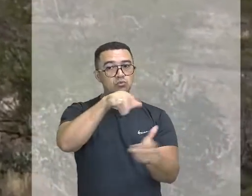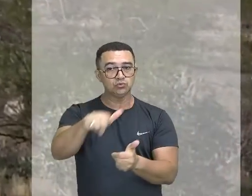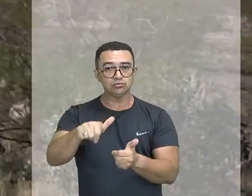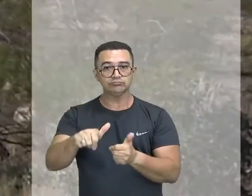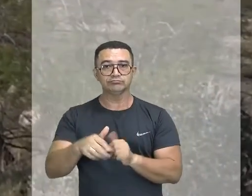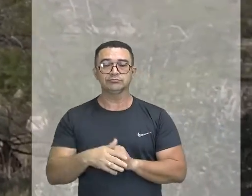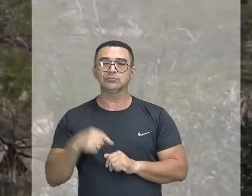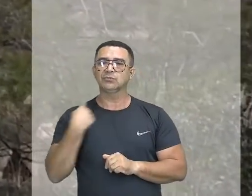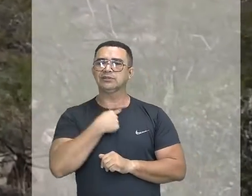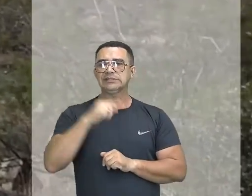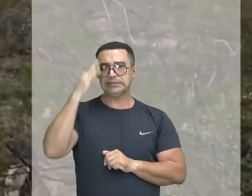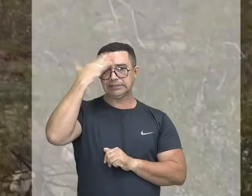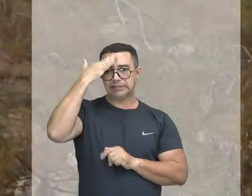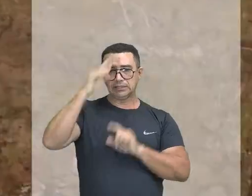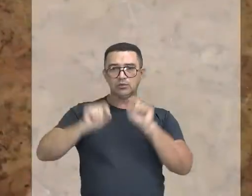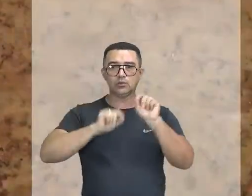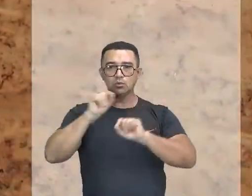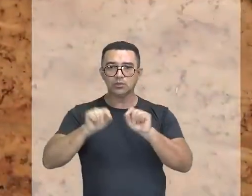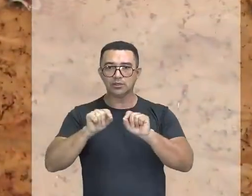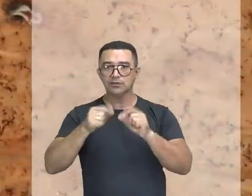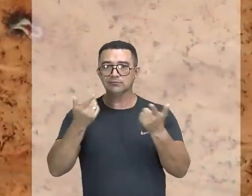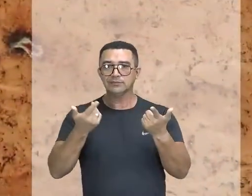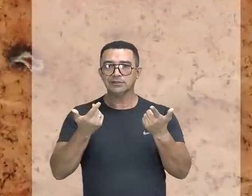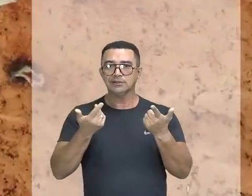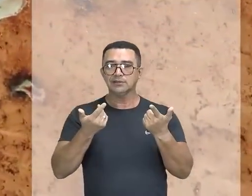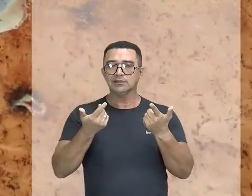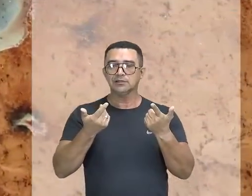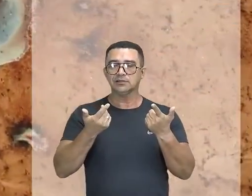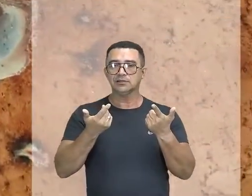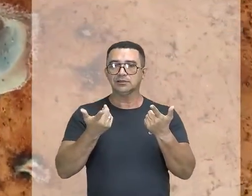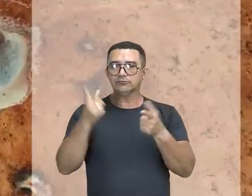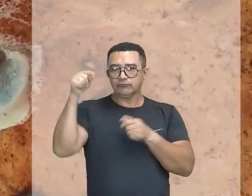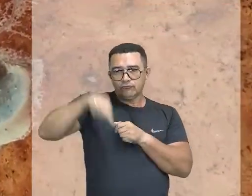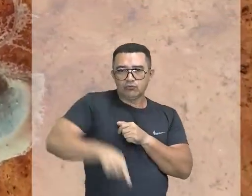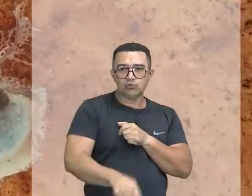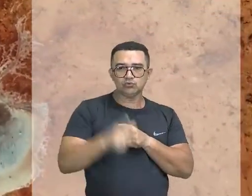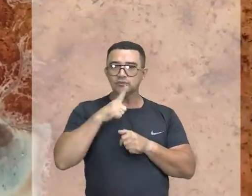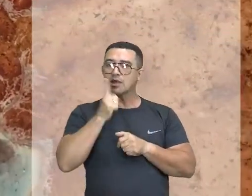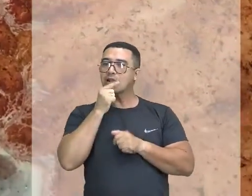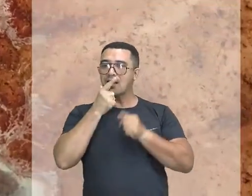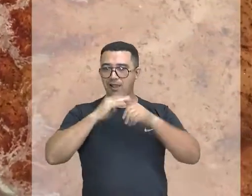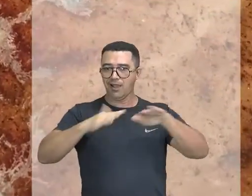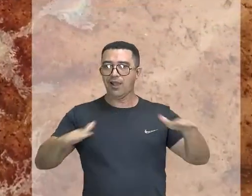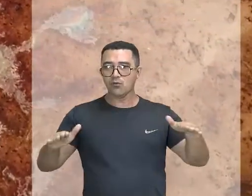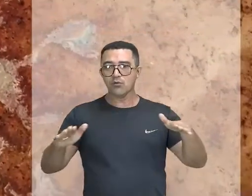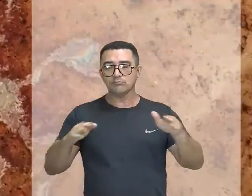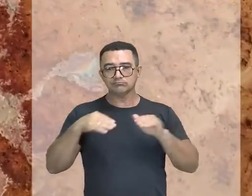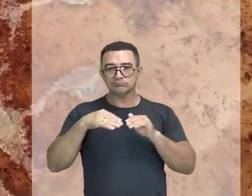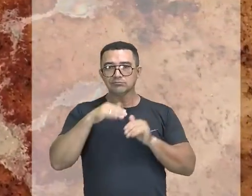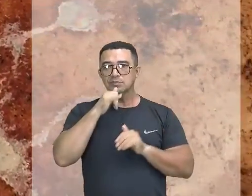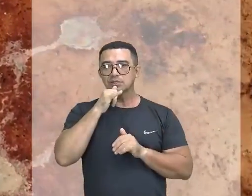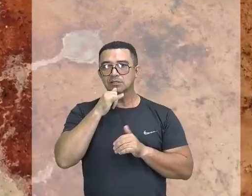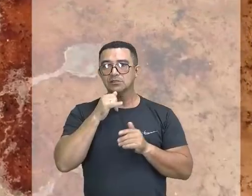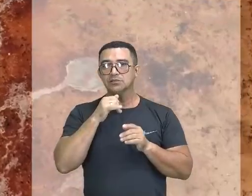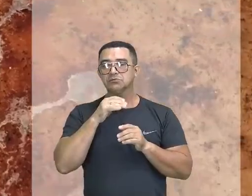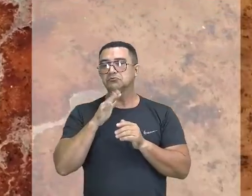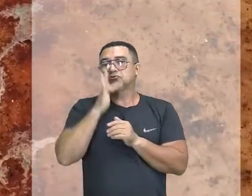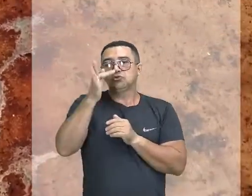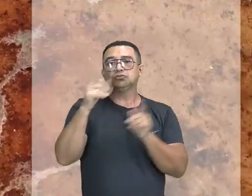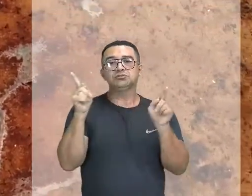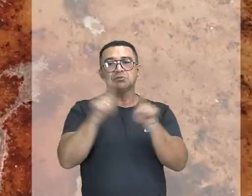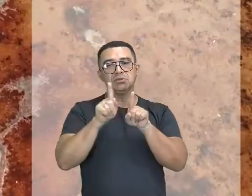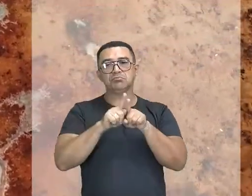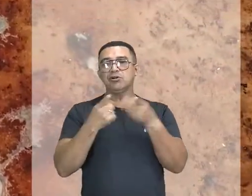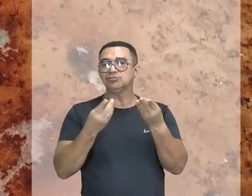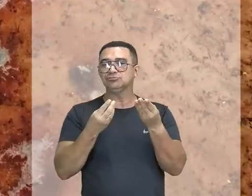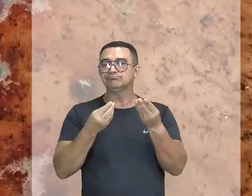essa biodiversidade, nós vamos perder essa reserva de água doce que nós temos aqui. Isso vai afetar a produção de alimentos, isso vai